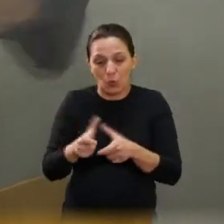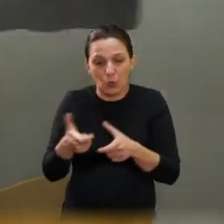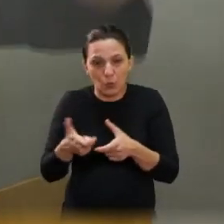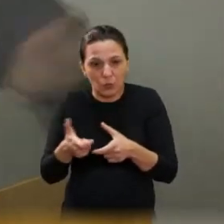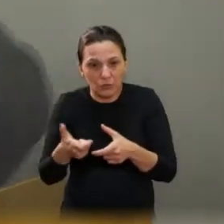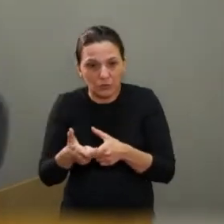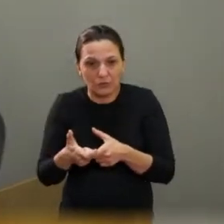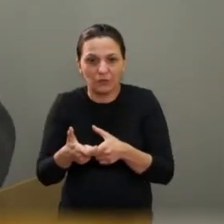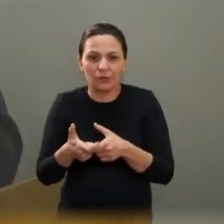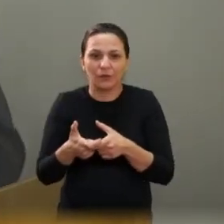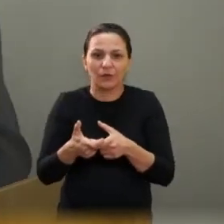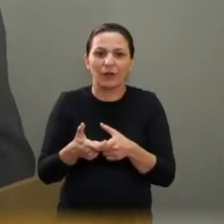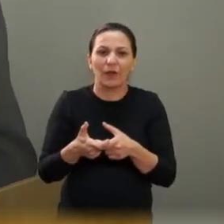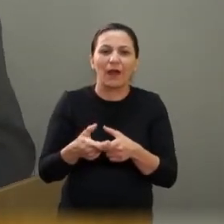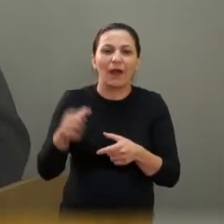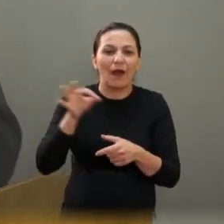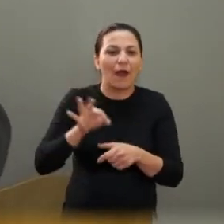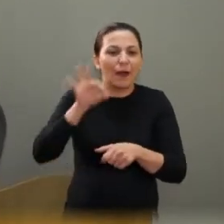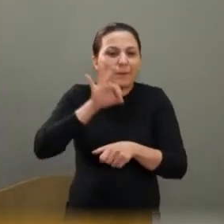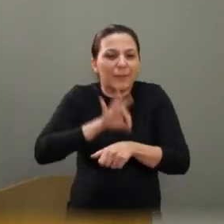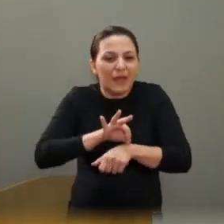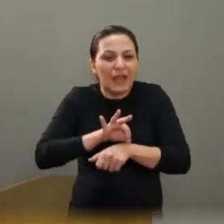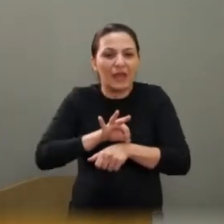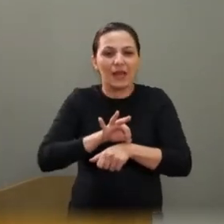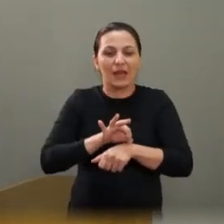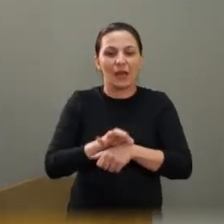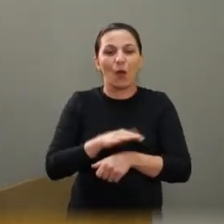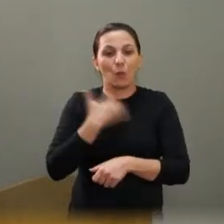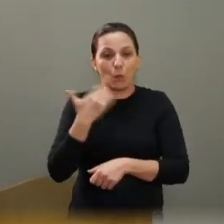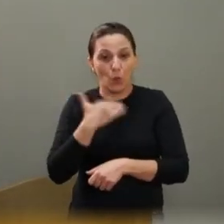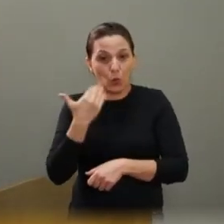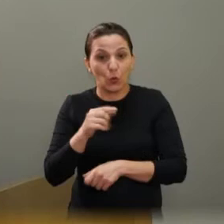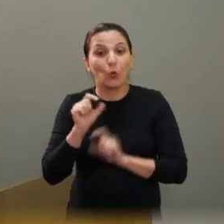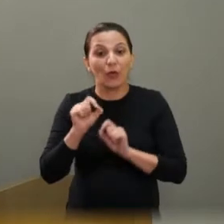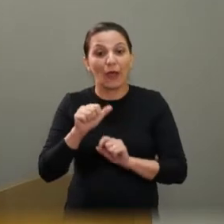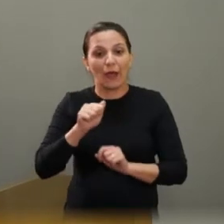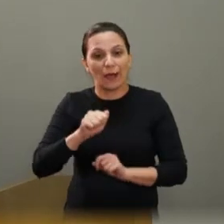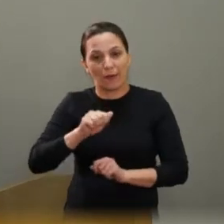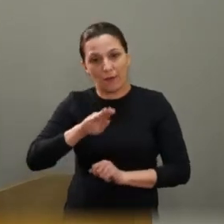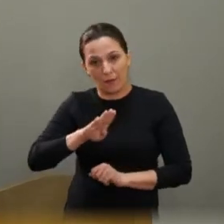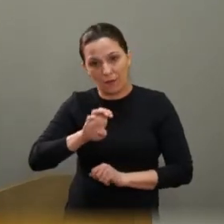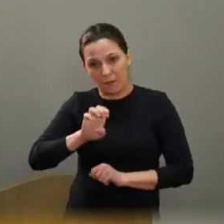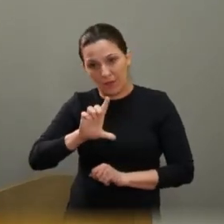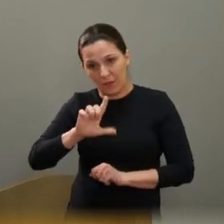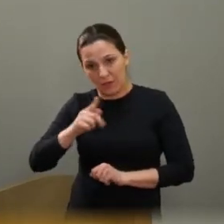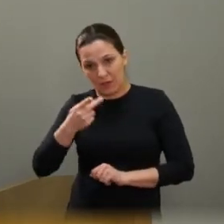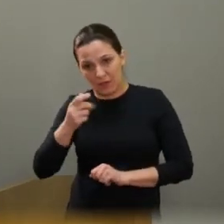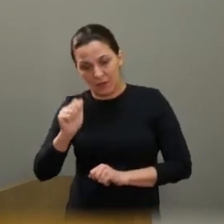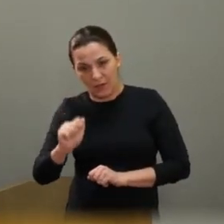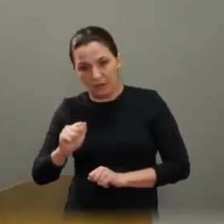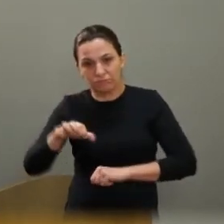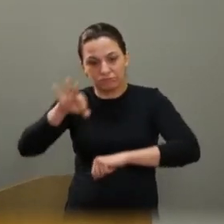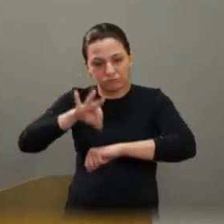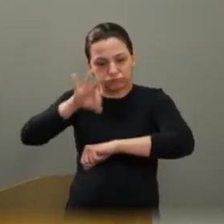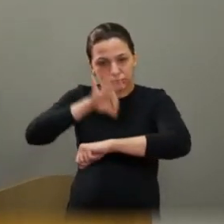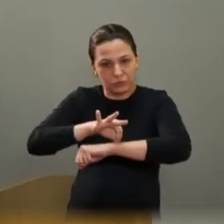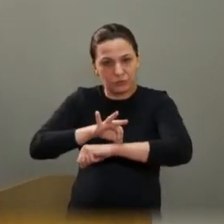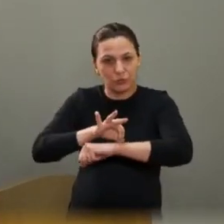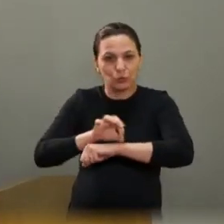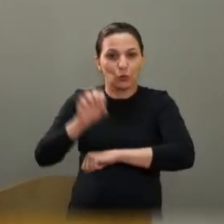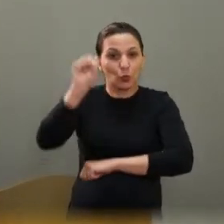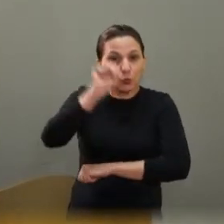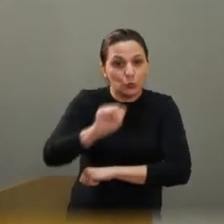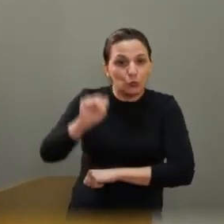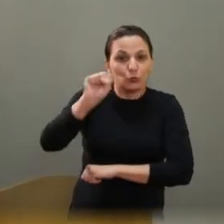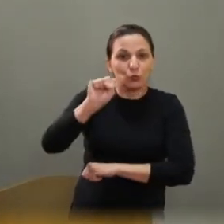várias abelhas morremos Essa semana tá vendo a reportagem que as abelhas nos cultivos da região do Rio Grande do